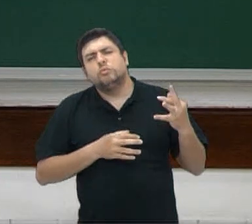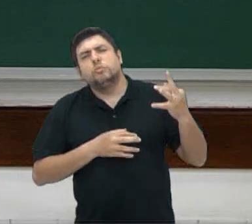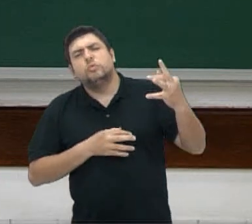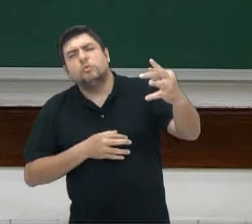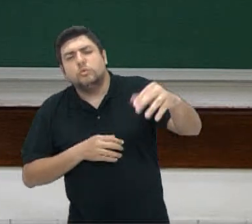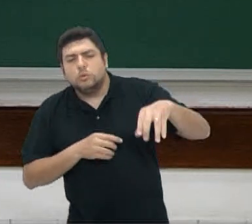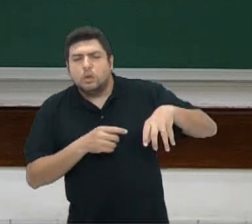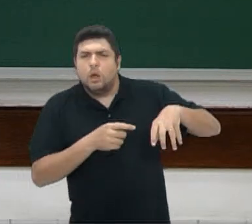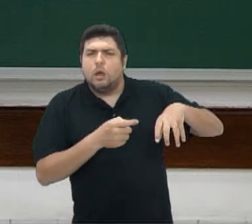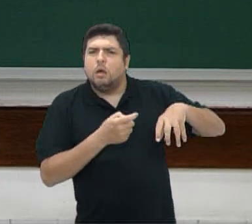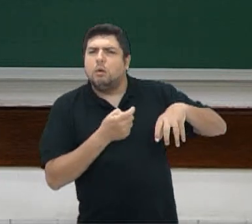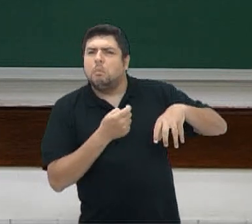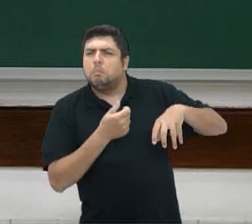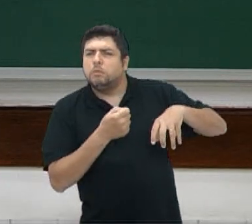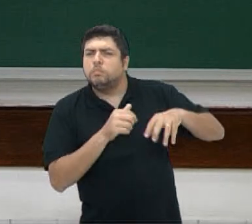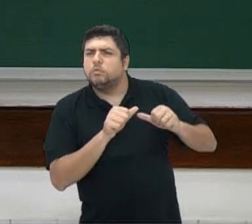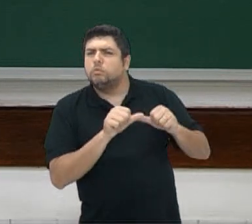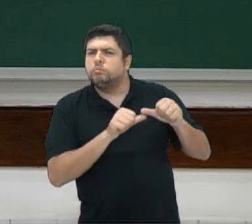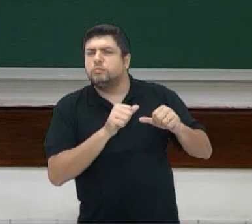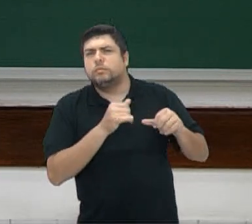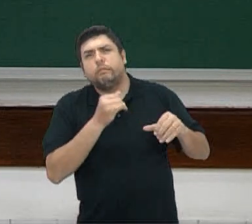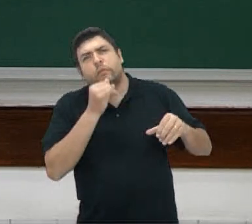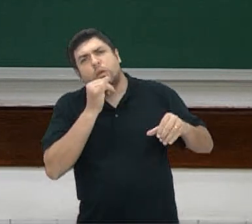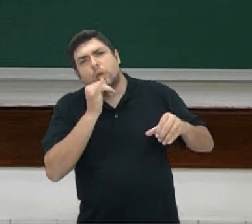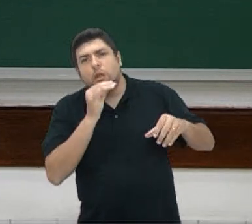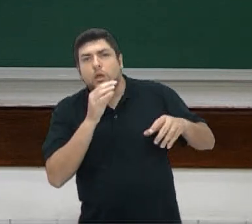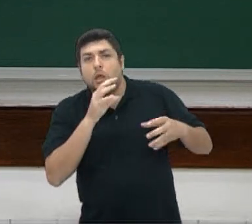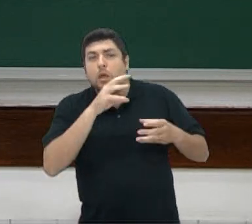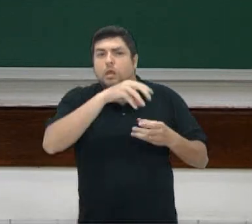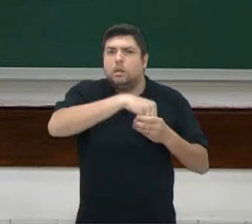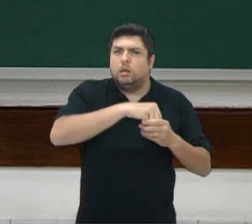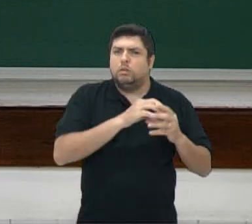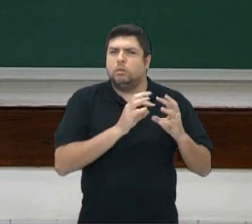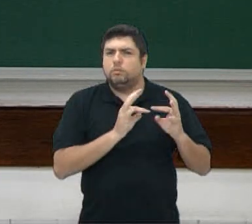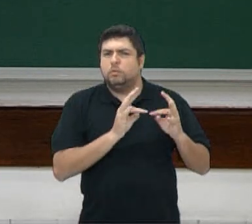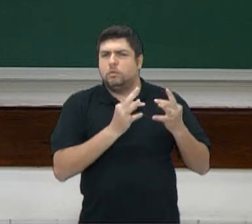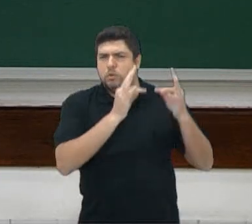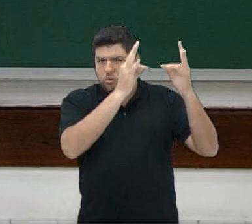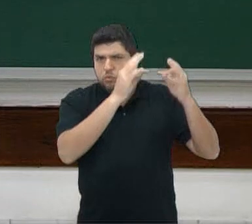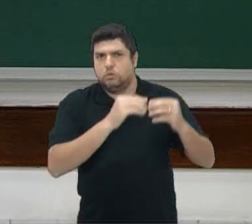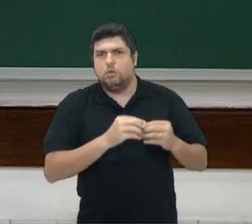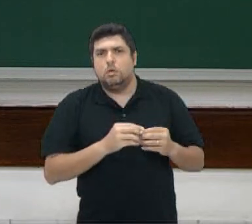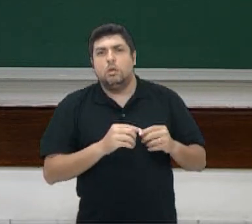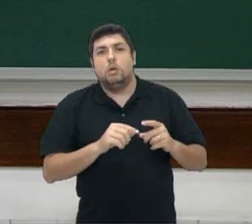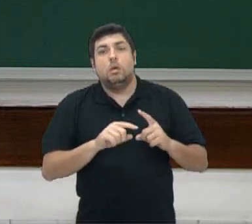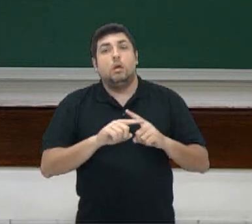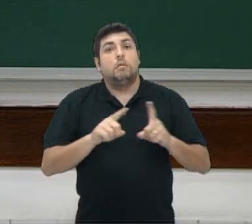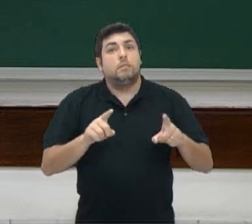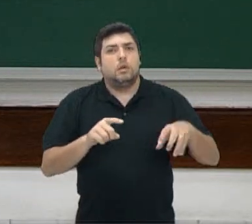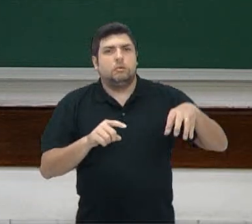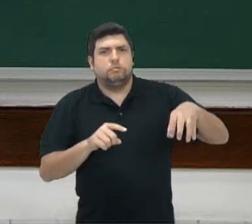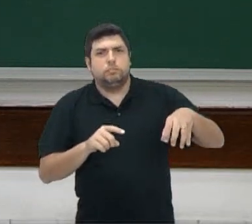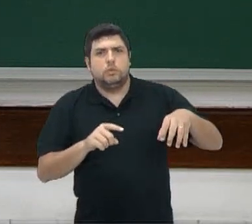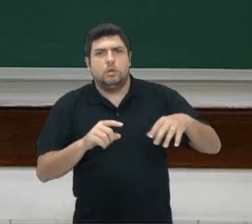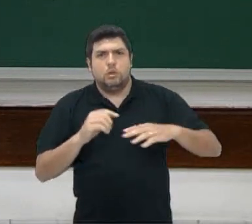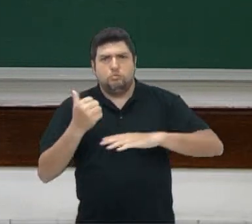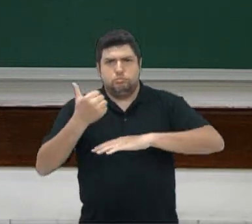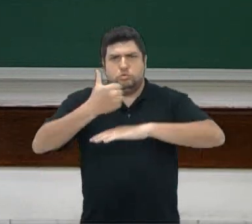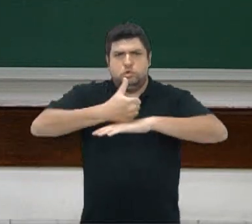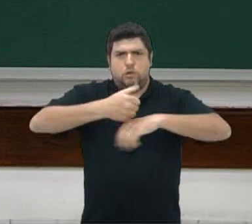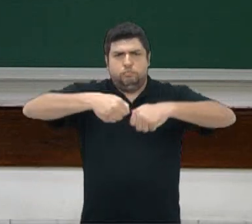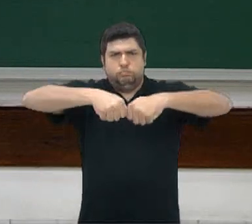à tecnologia, em relação à própria perspectiva social, mas em relação à hierarquia, às normas,